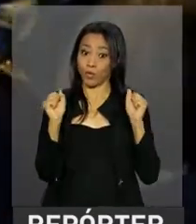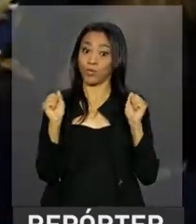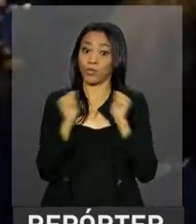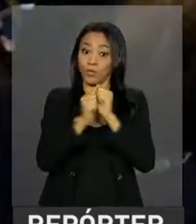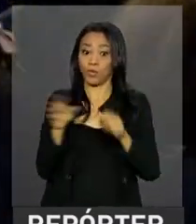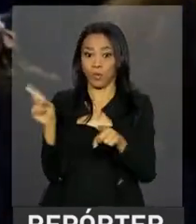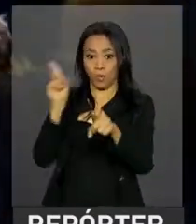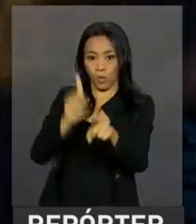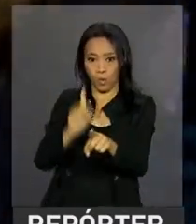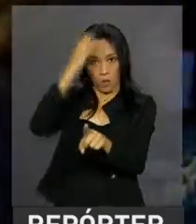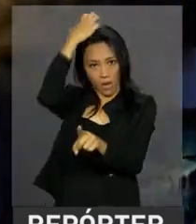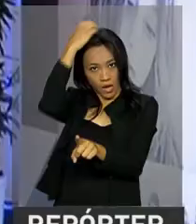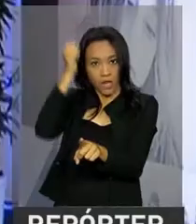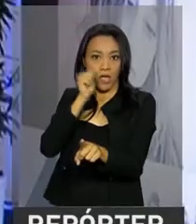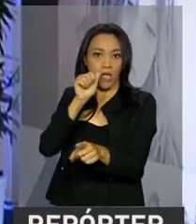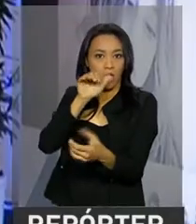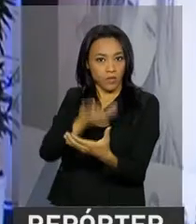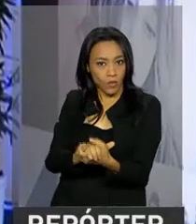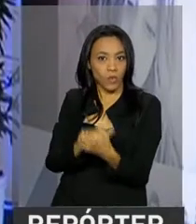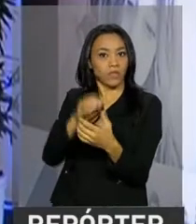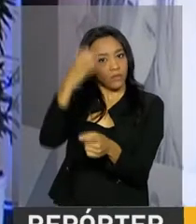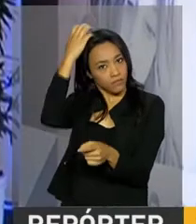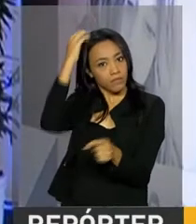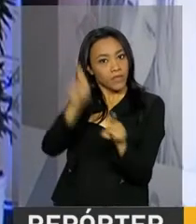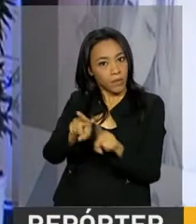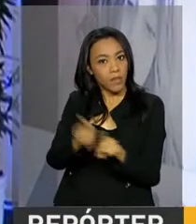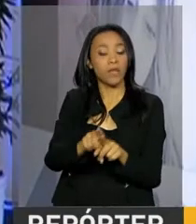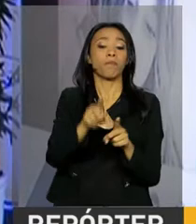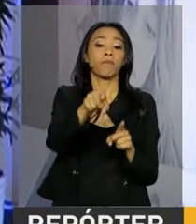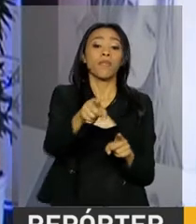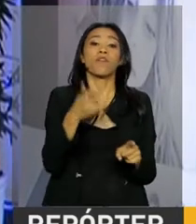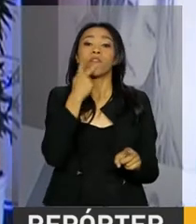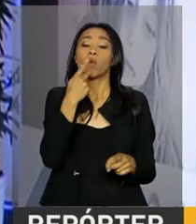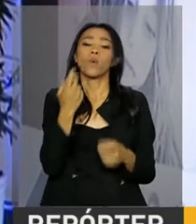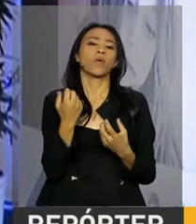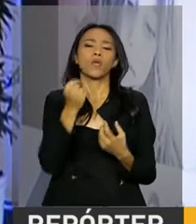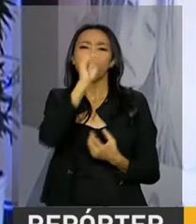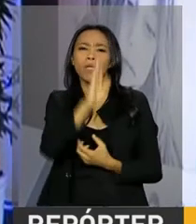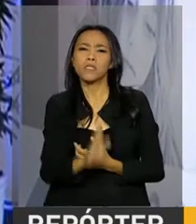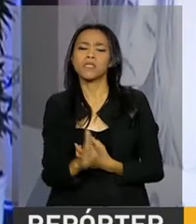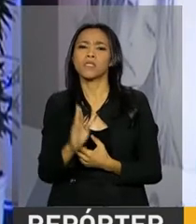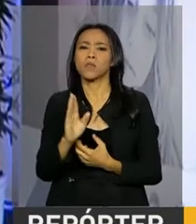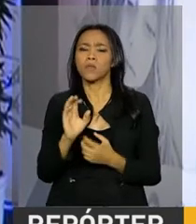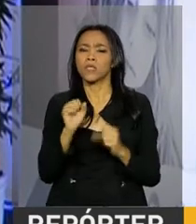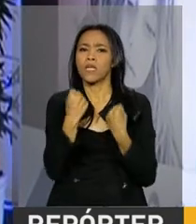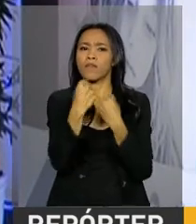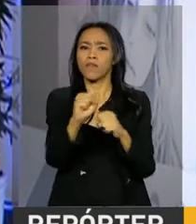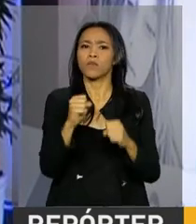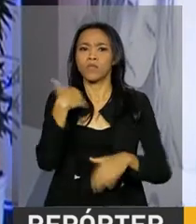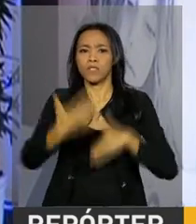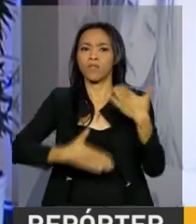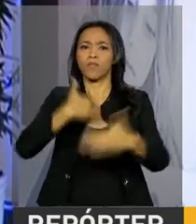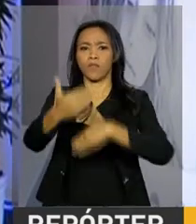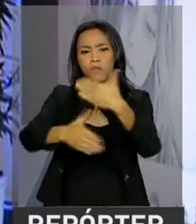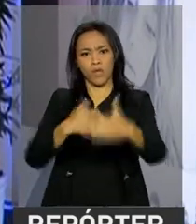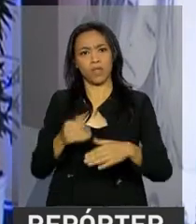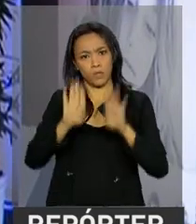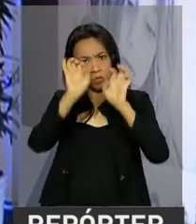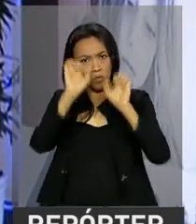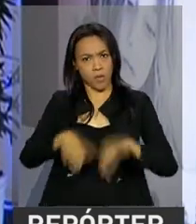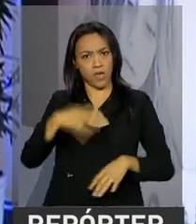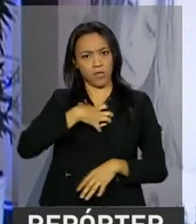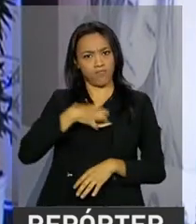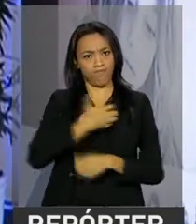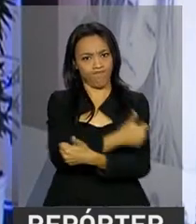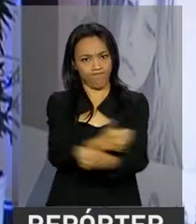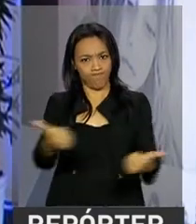gustavo e da rainha silvia o presidente michel temer é definir o brasil como o país que se dedica a promover o desenvolvimento eo bem estar das crianças